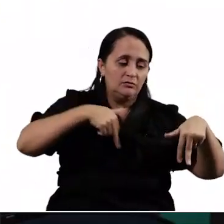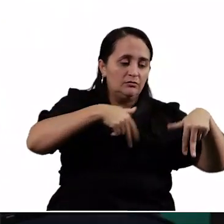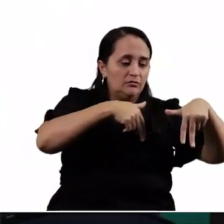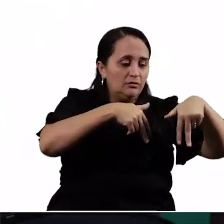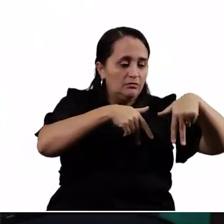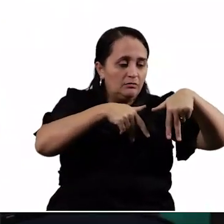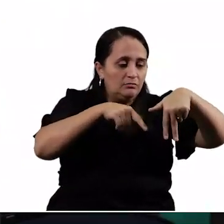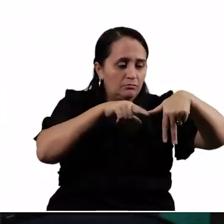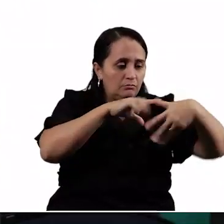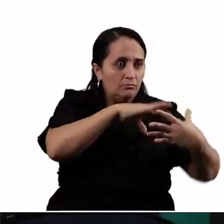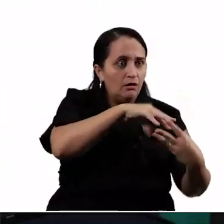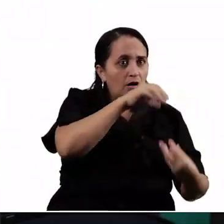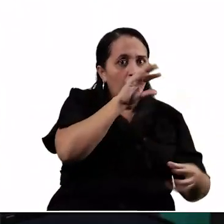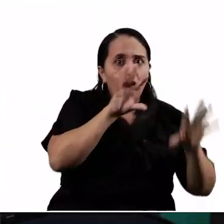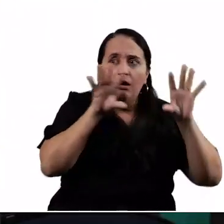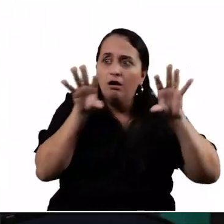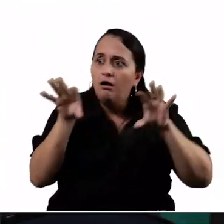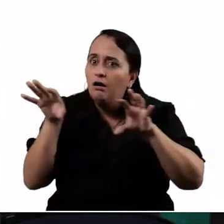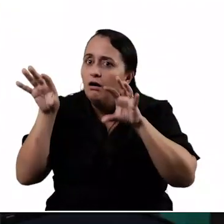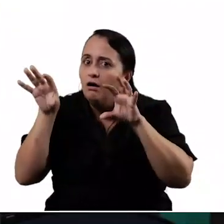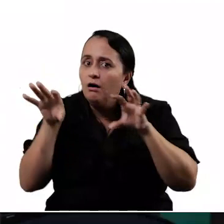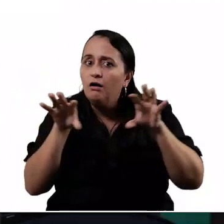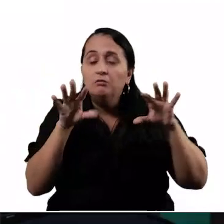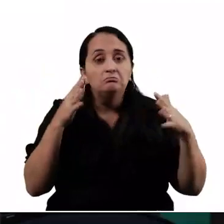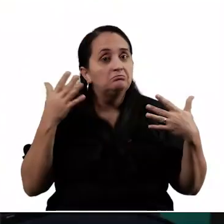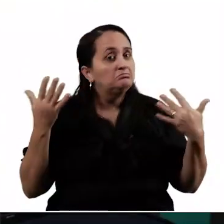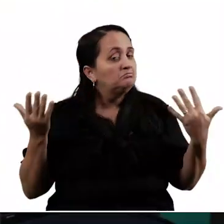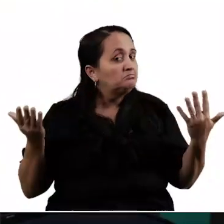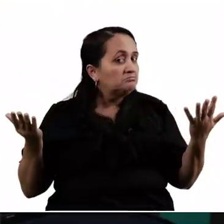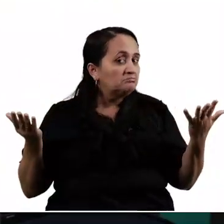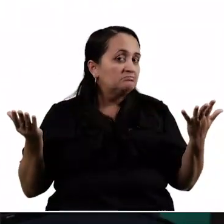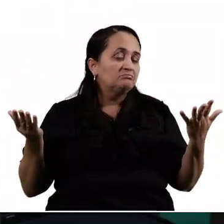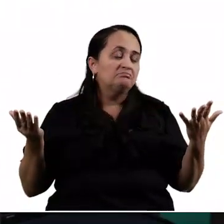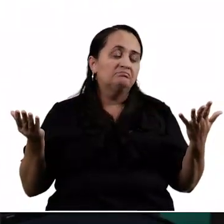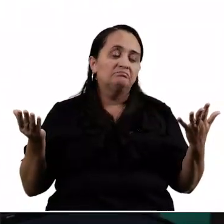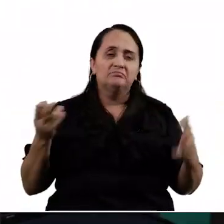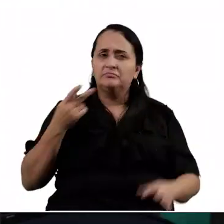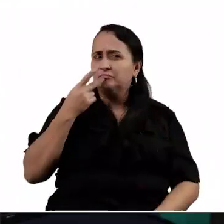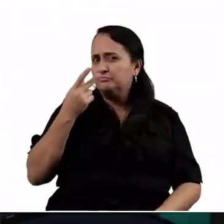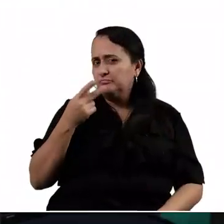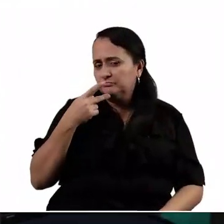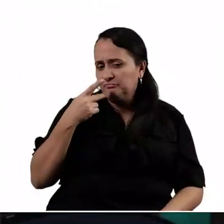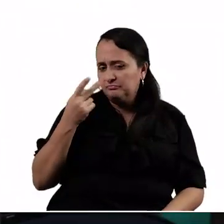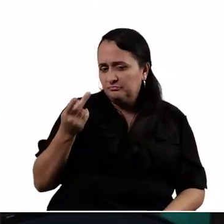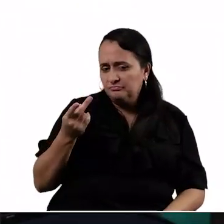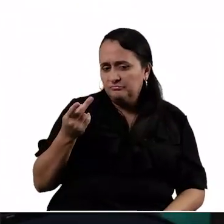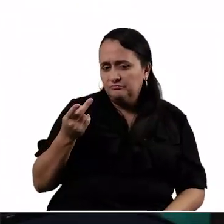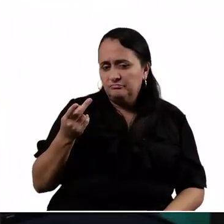certo então vocês acham que era quem gente se ela disse que ela não